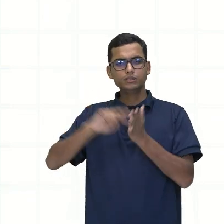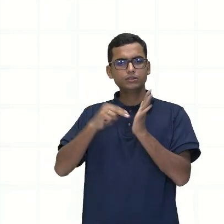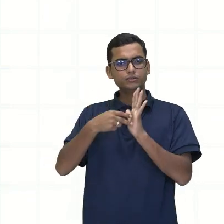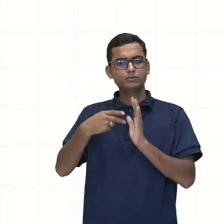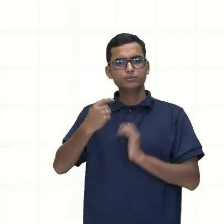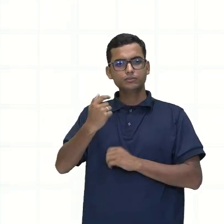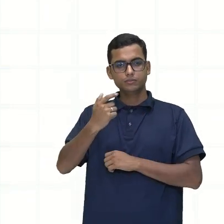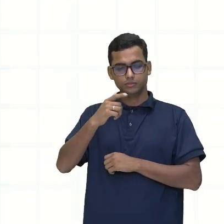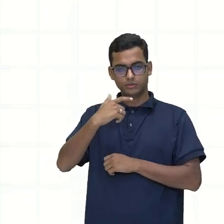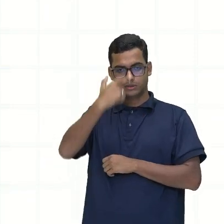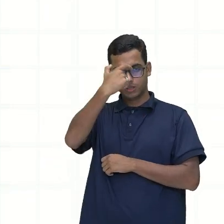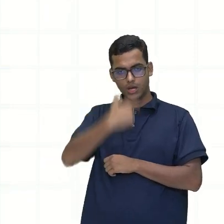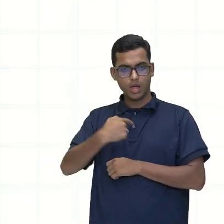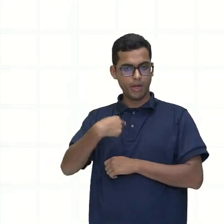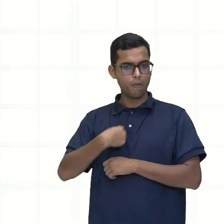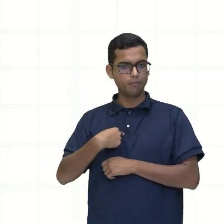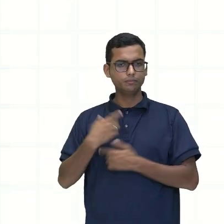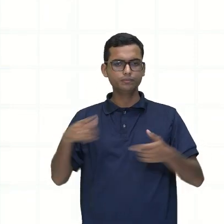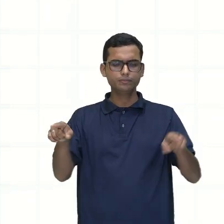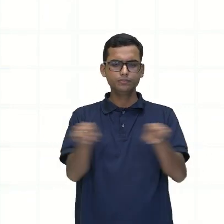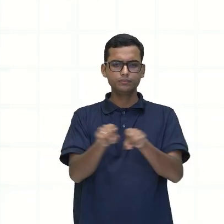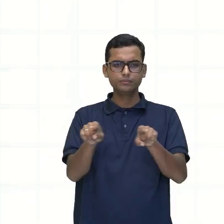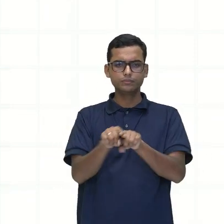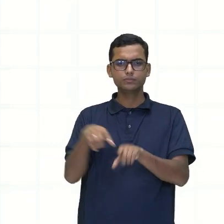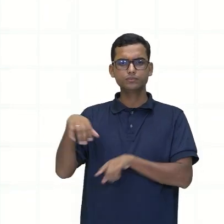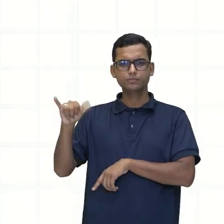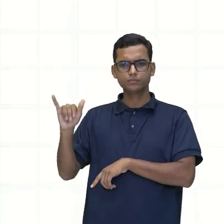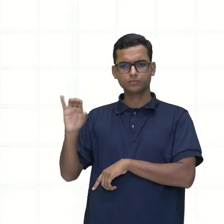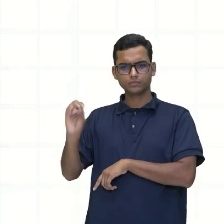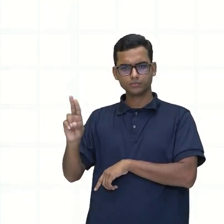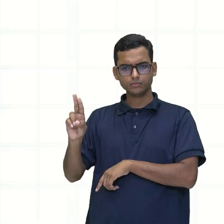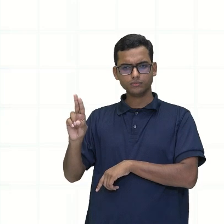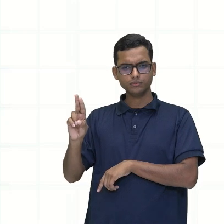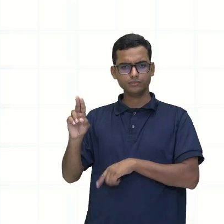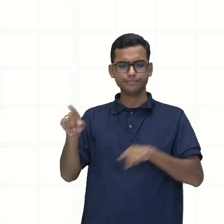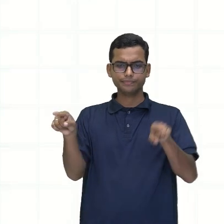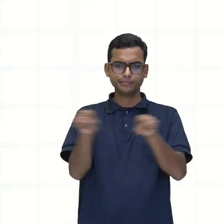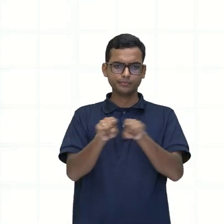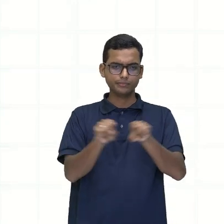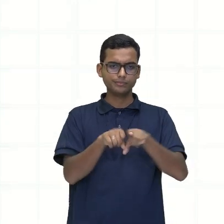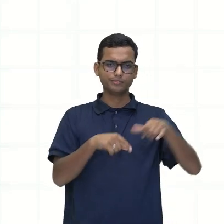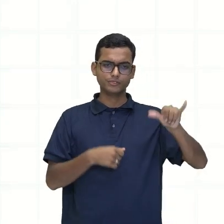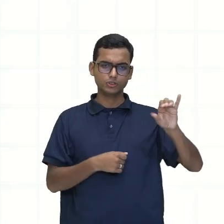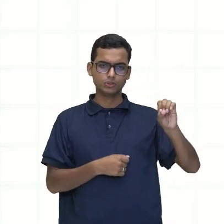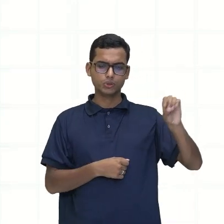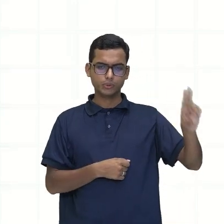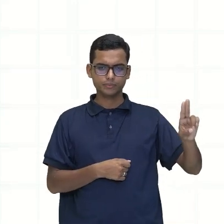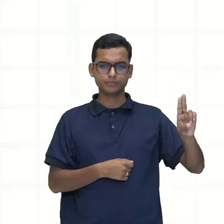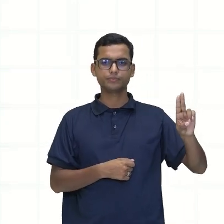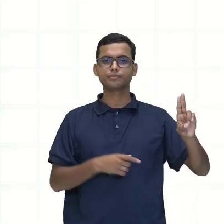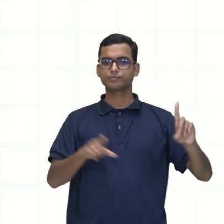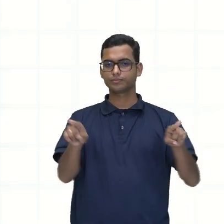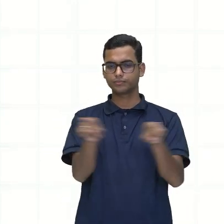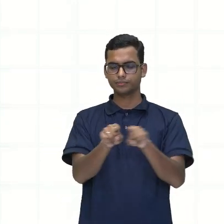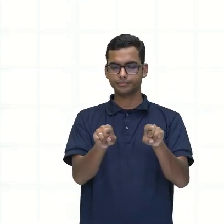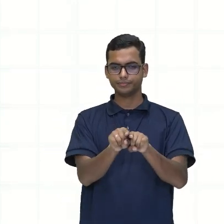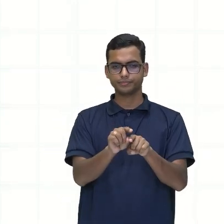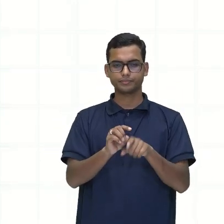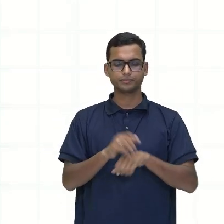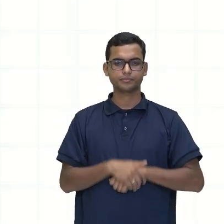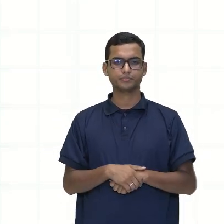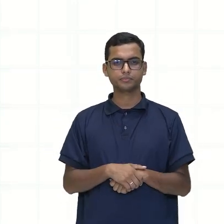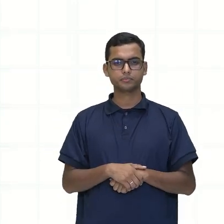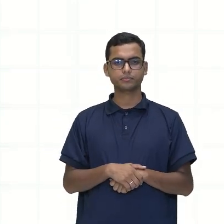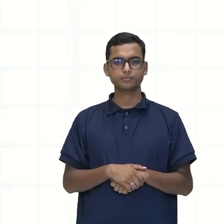pronome you, o correspondente dele como função de objeto é you também. Escreve da mesma forma, mas o significado é diferente.